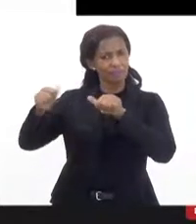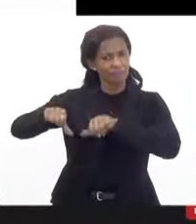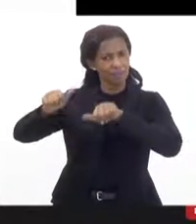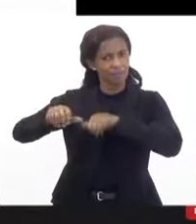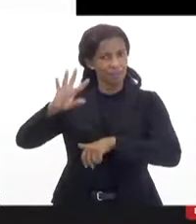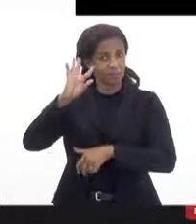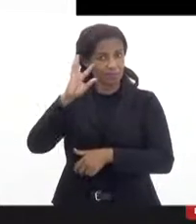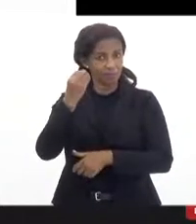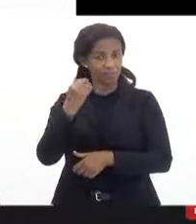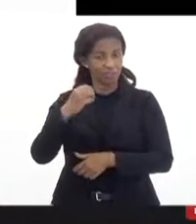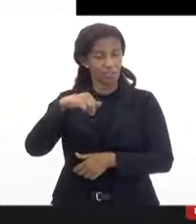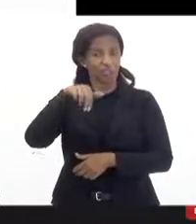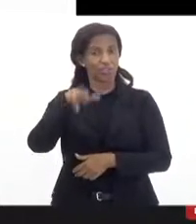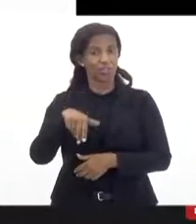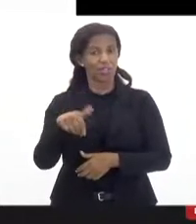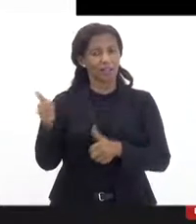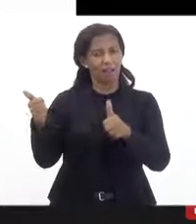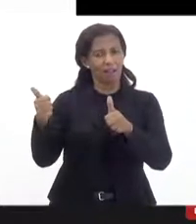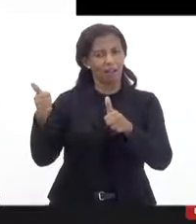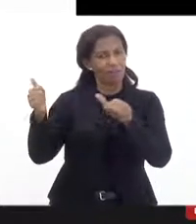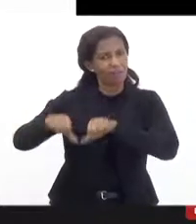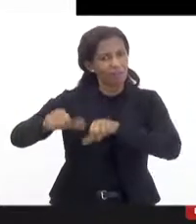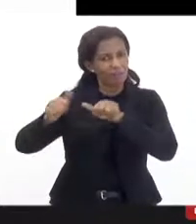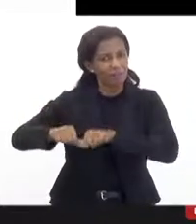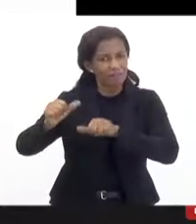a decisão de quem está analisando